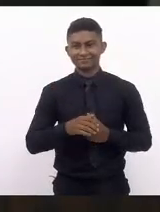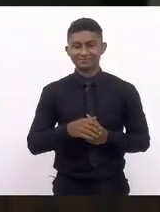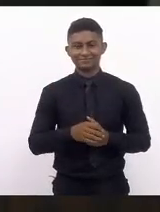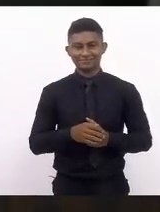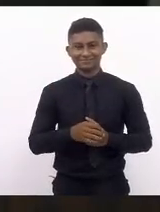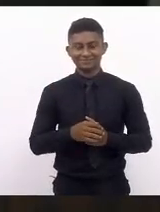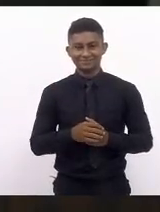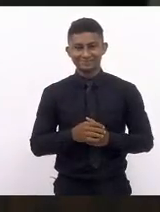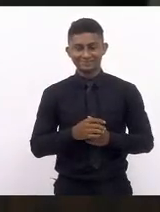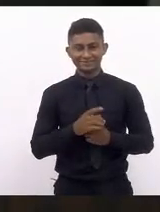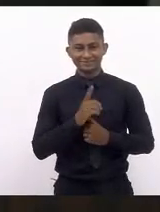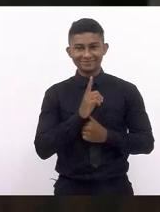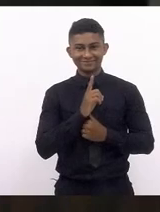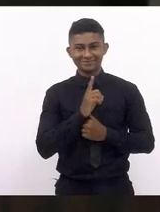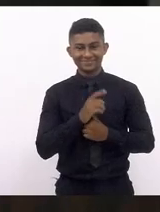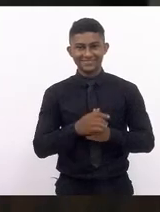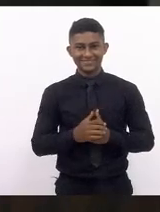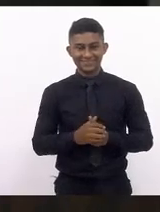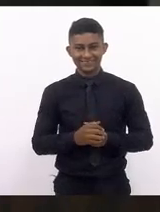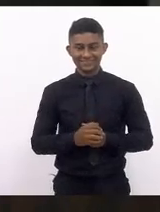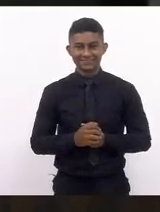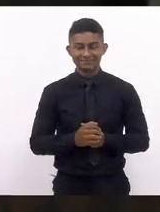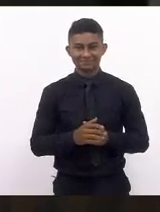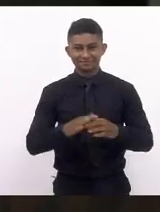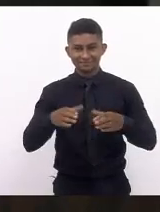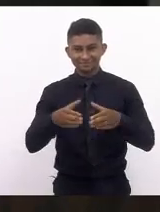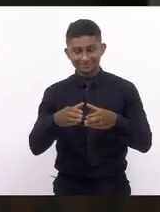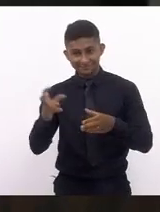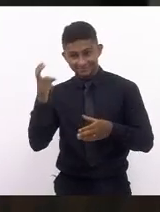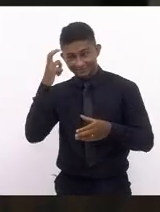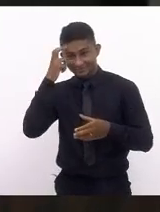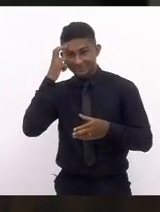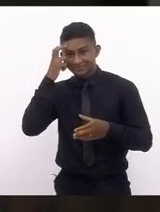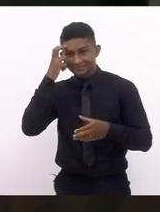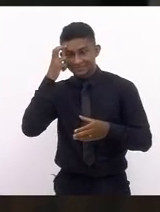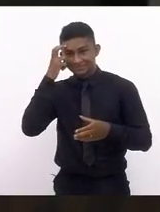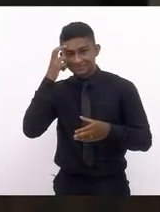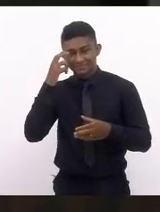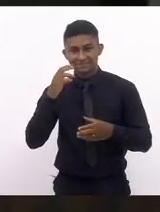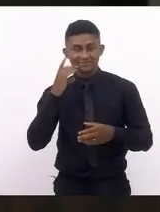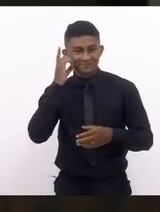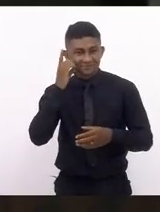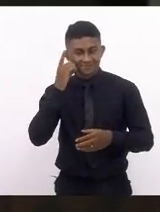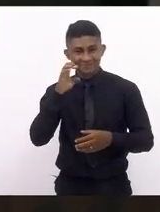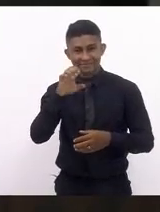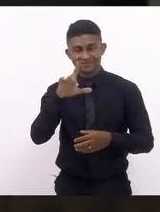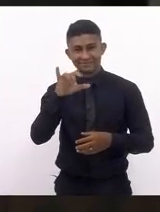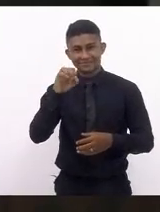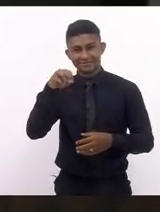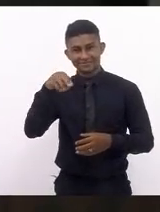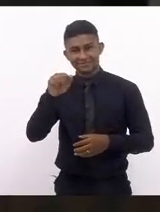Santos e pela comissão de Cultura Deputado Eliomar Coelho